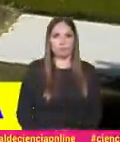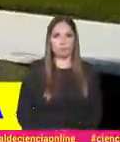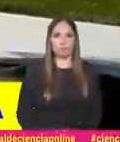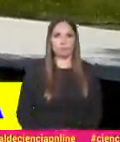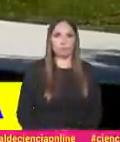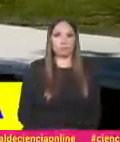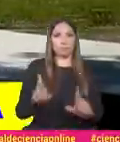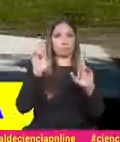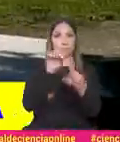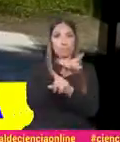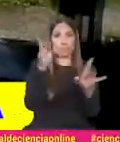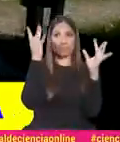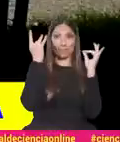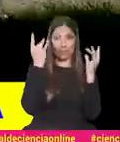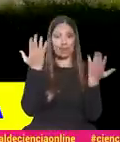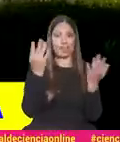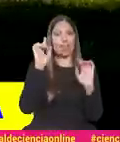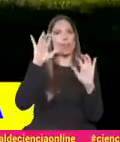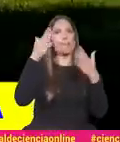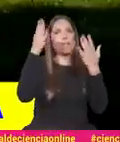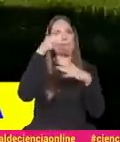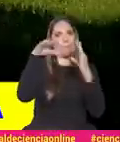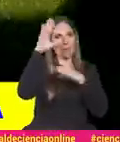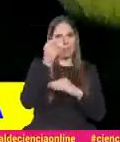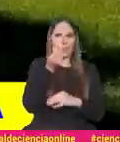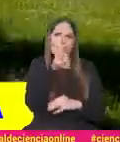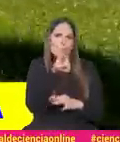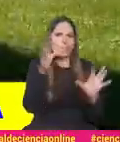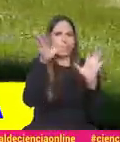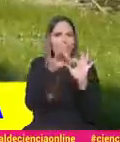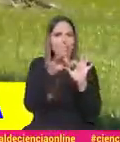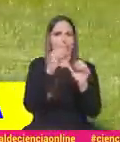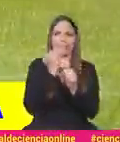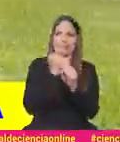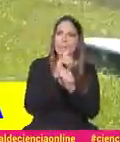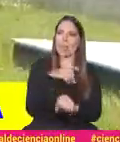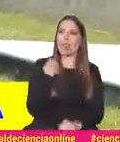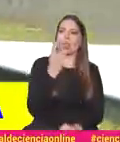Esperamos que se tenham divertido e, sobretudo, aprendido um bocadinho daquilo que é o nosso